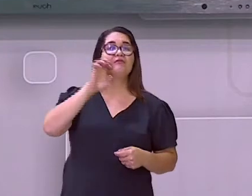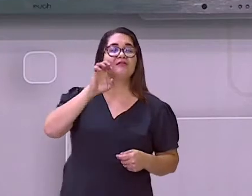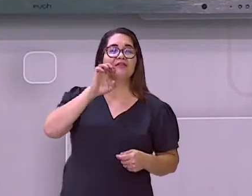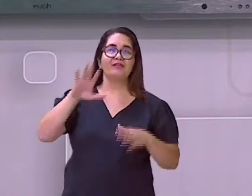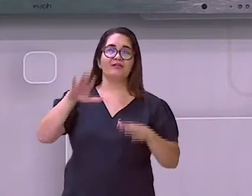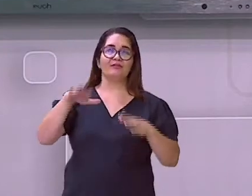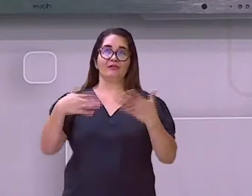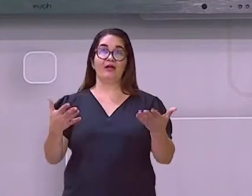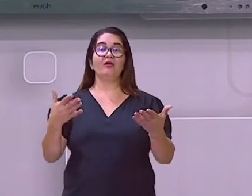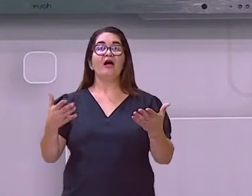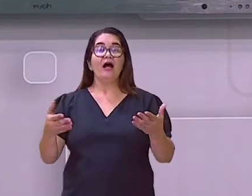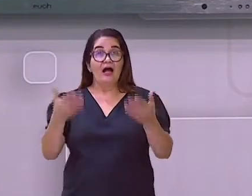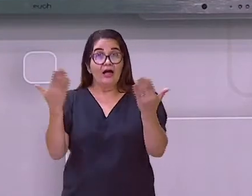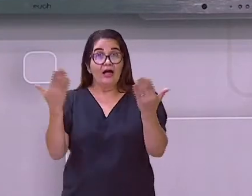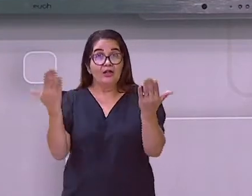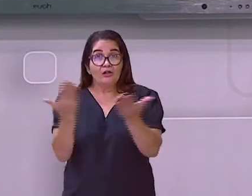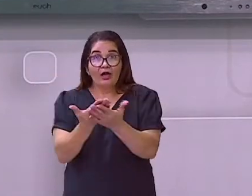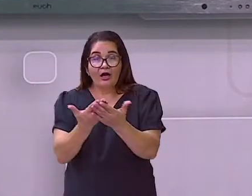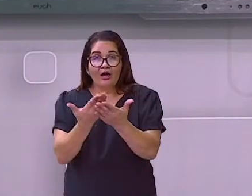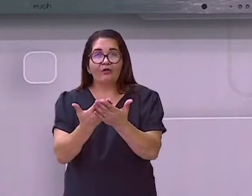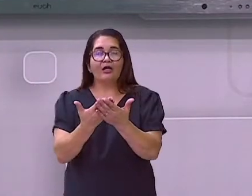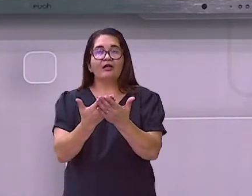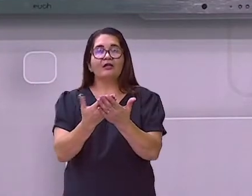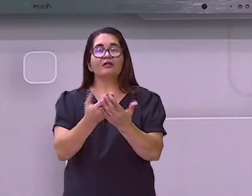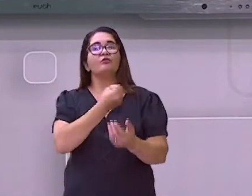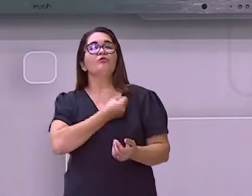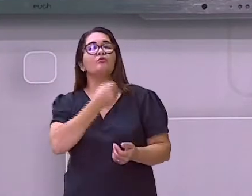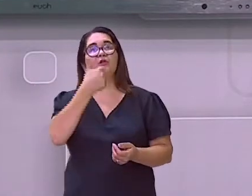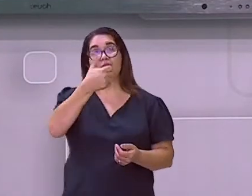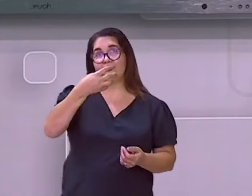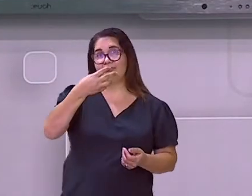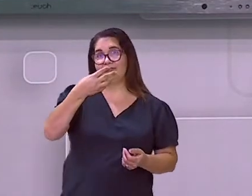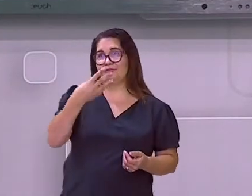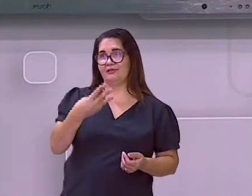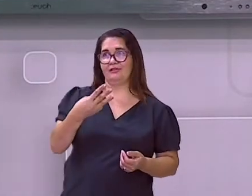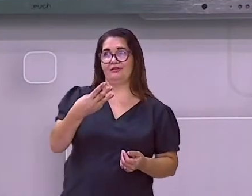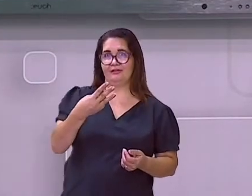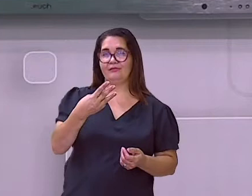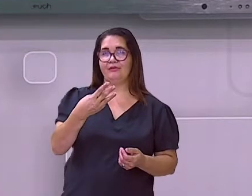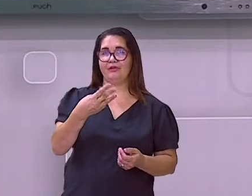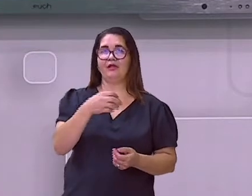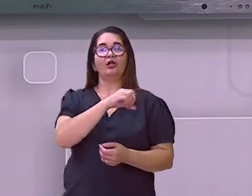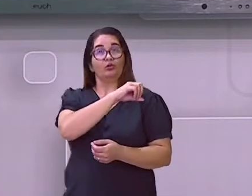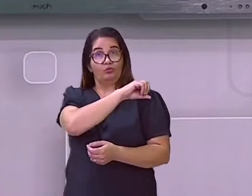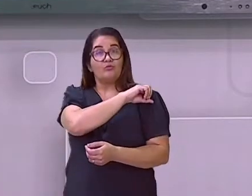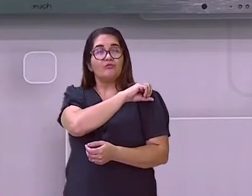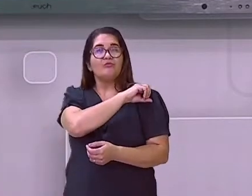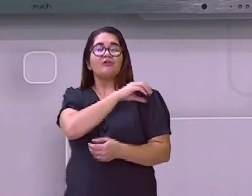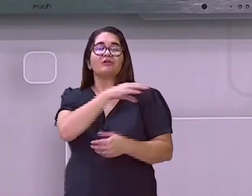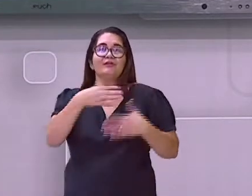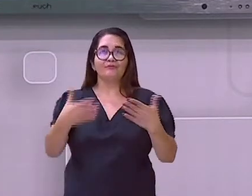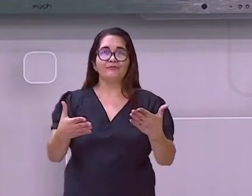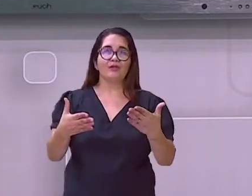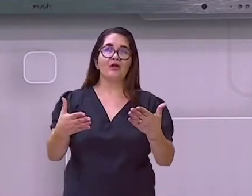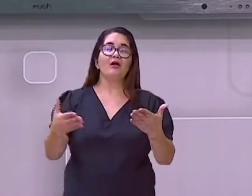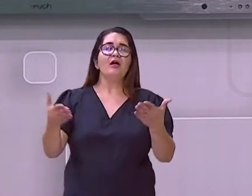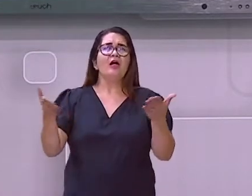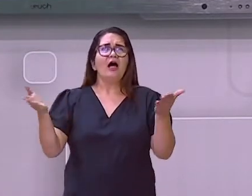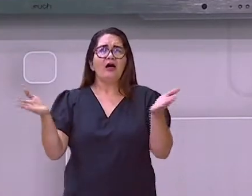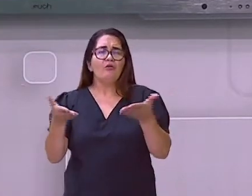13 para o 9º ano do ensino fundamental. E nós vamos continuar